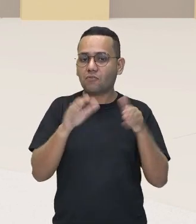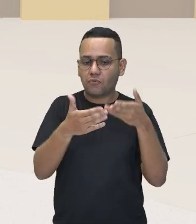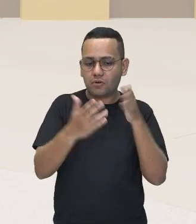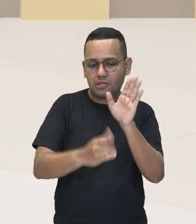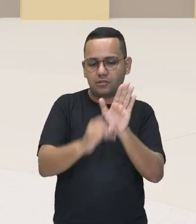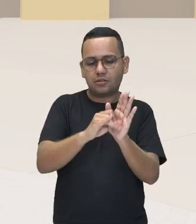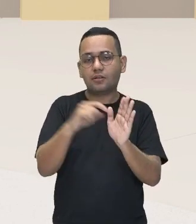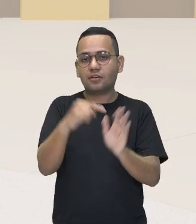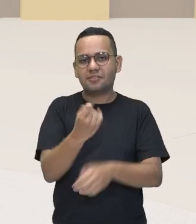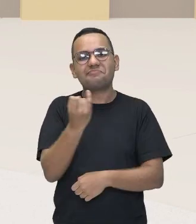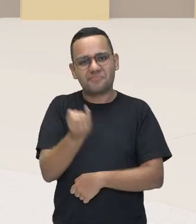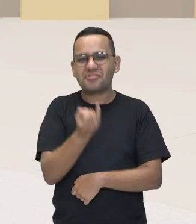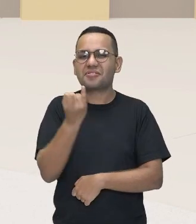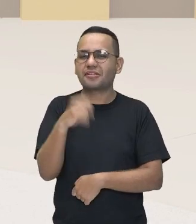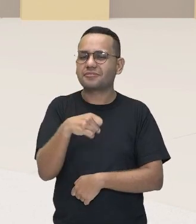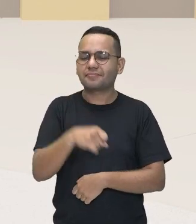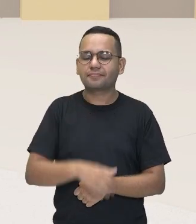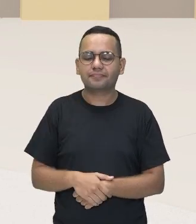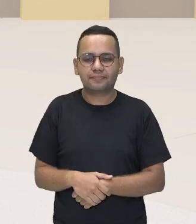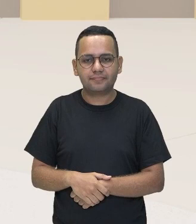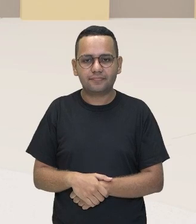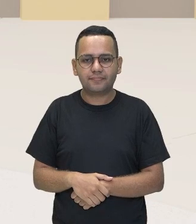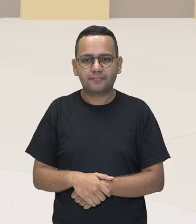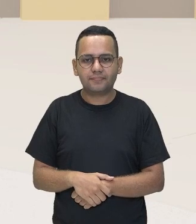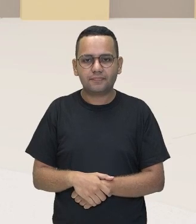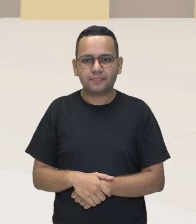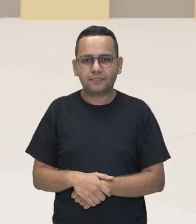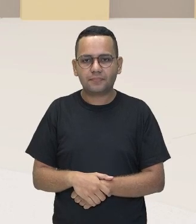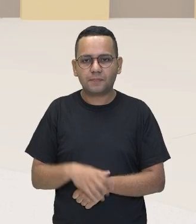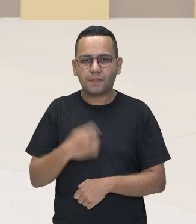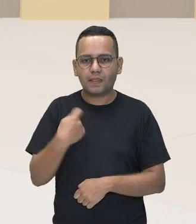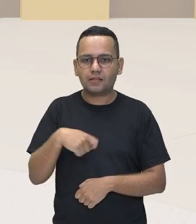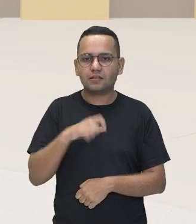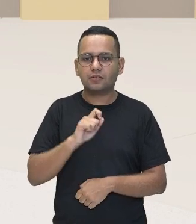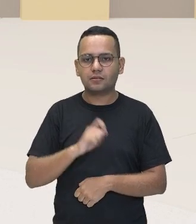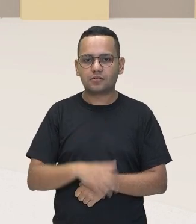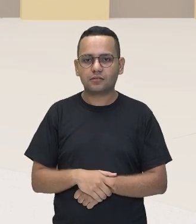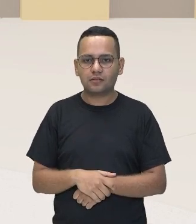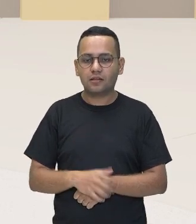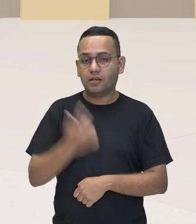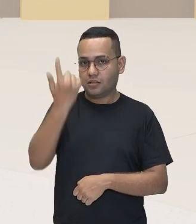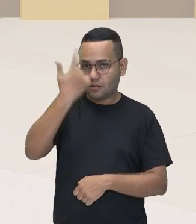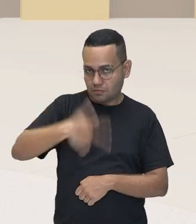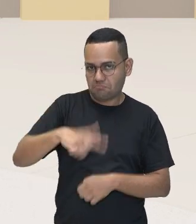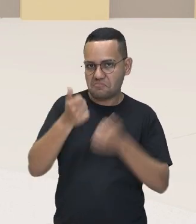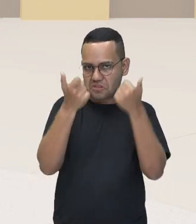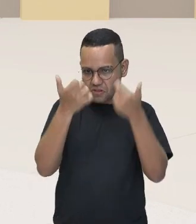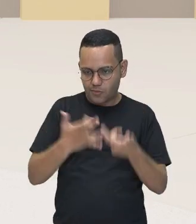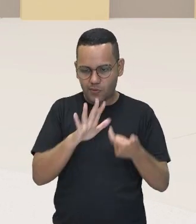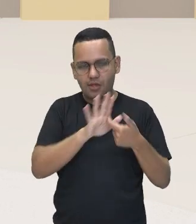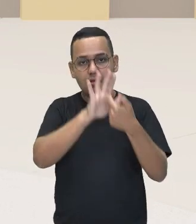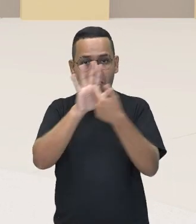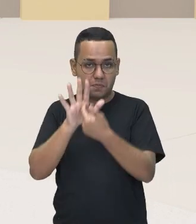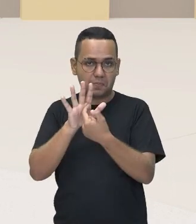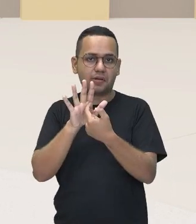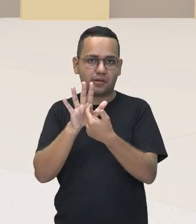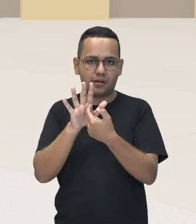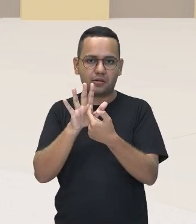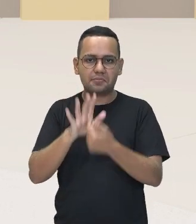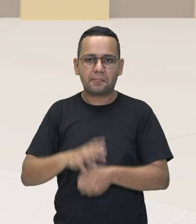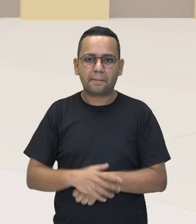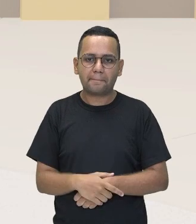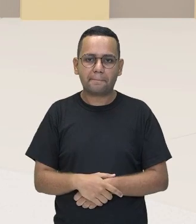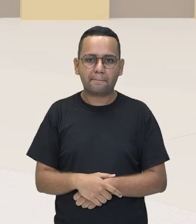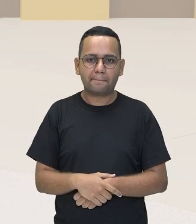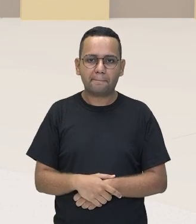gente precisa fazer o quê? Né? Resgatar, ou melhor, expor, né? Essa seria a melhor palavra,